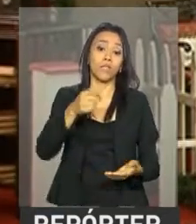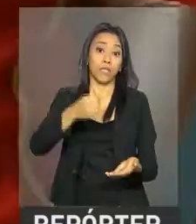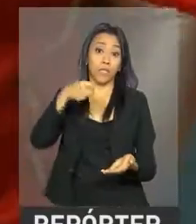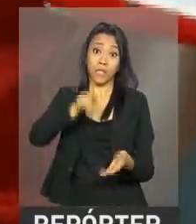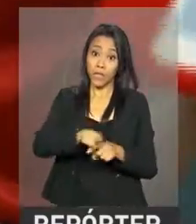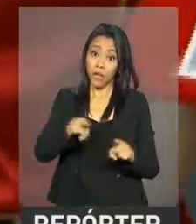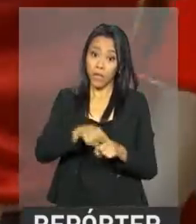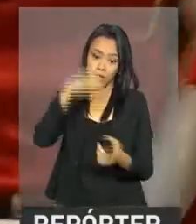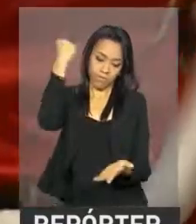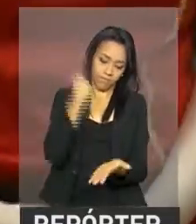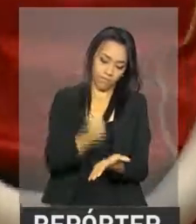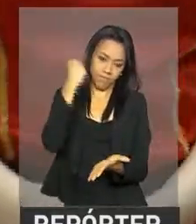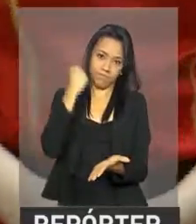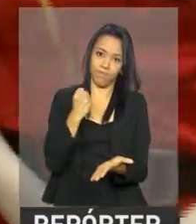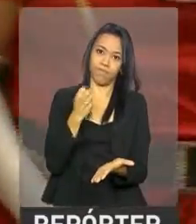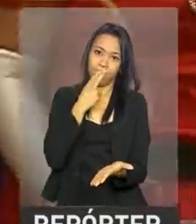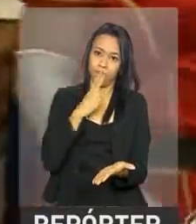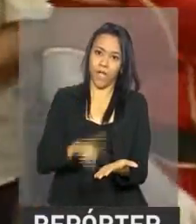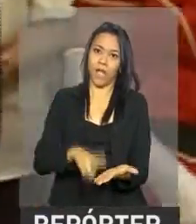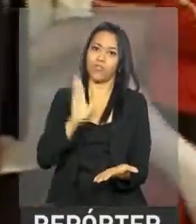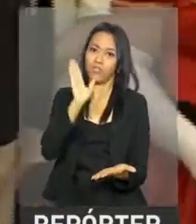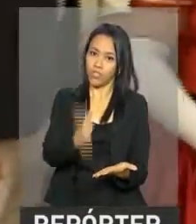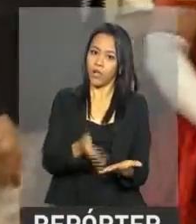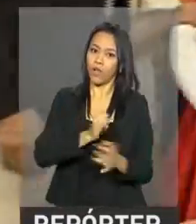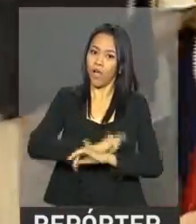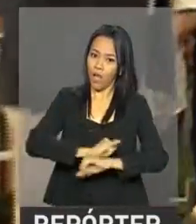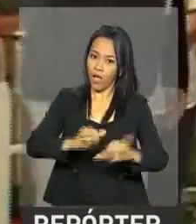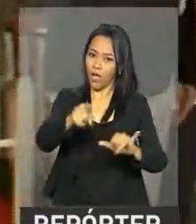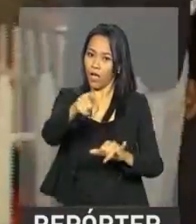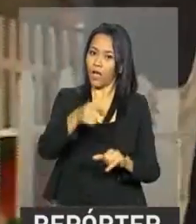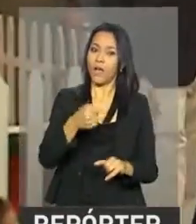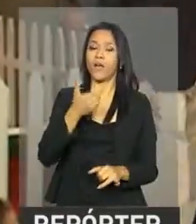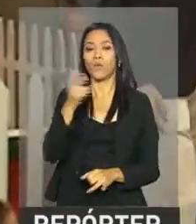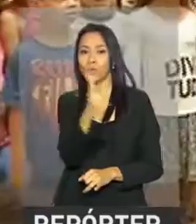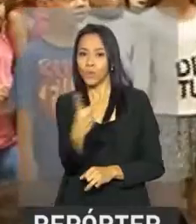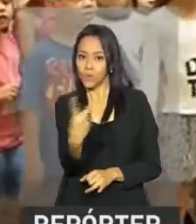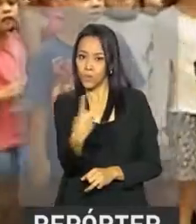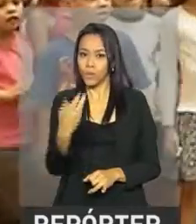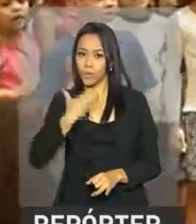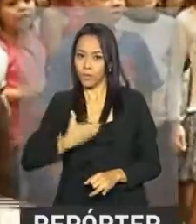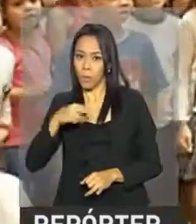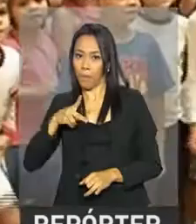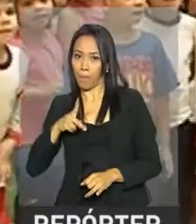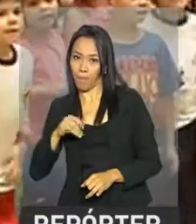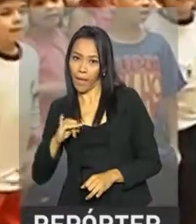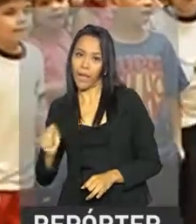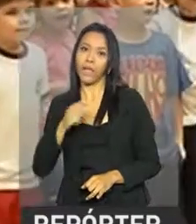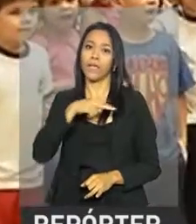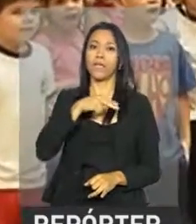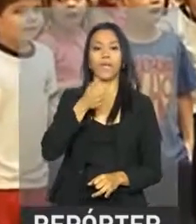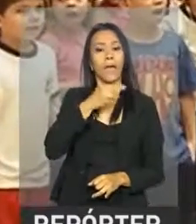Correios também foram lançados oficialmente pelo Papai e Mamãe Noel.